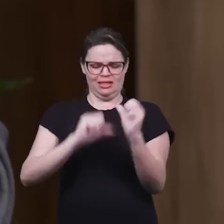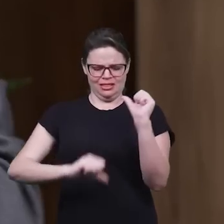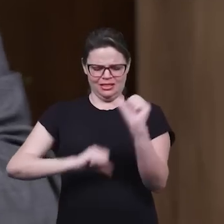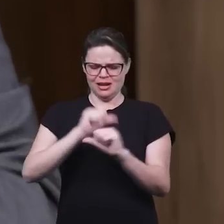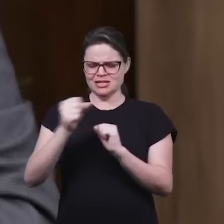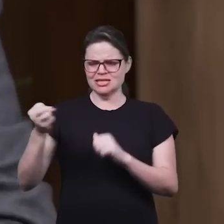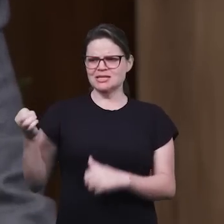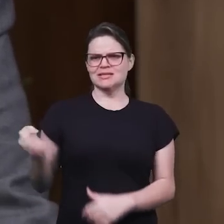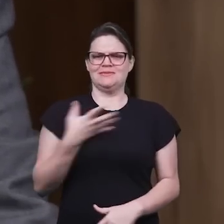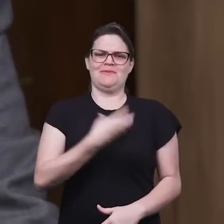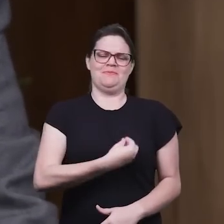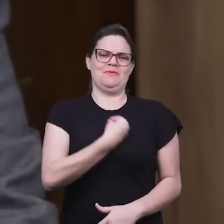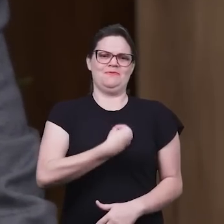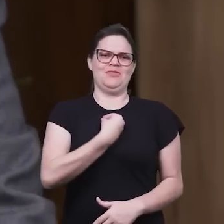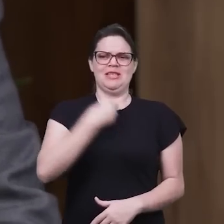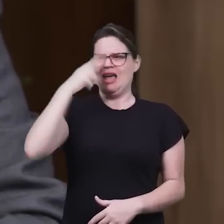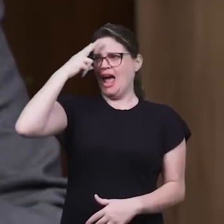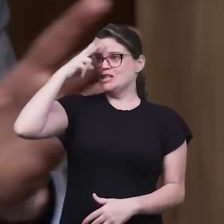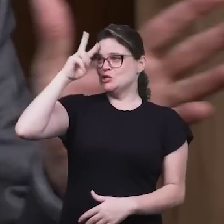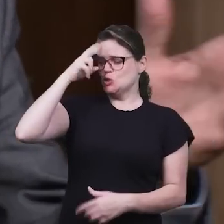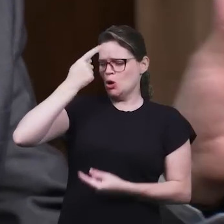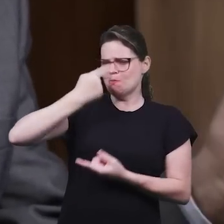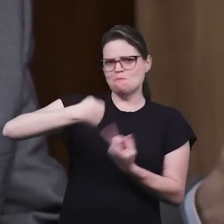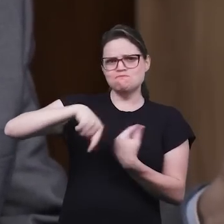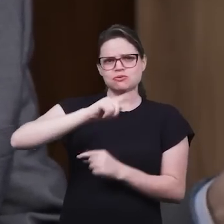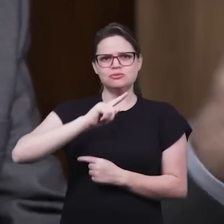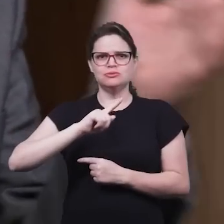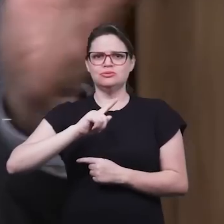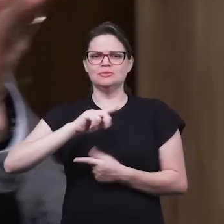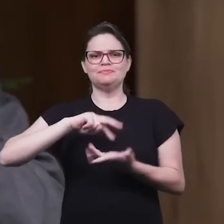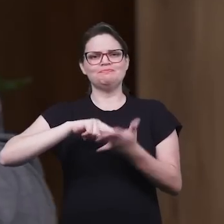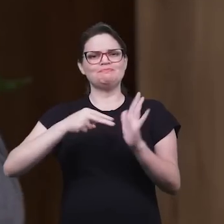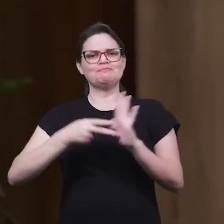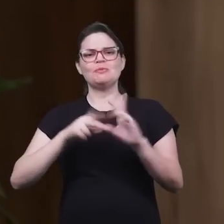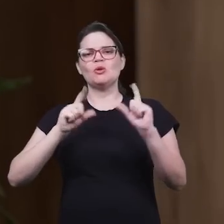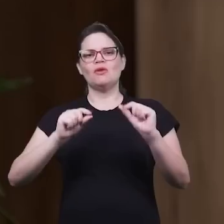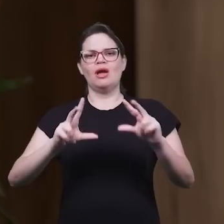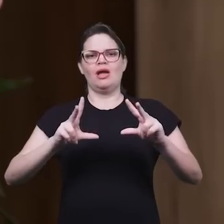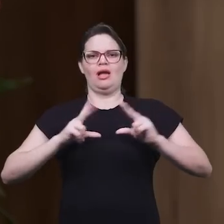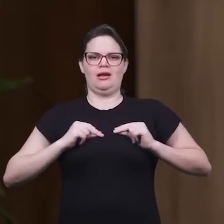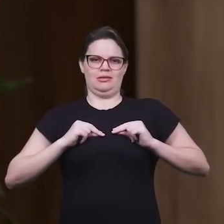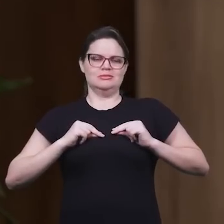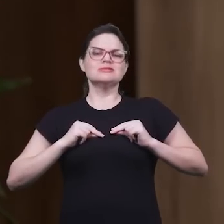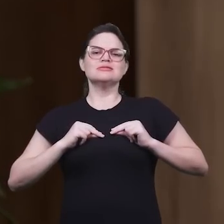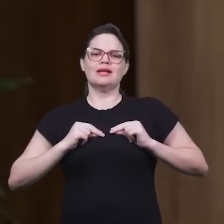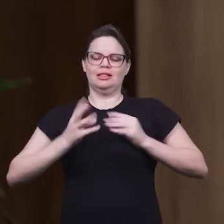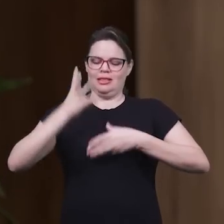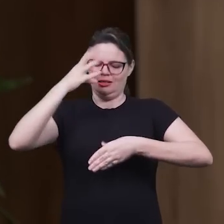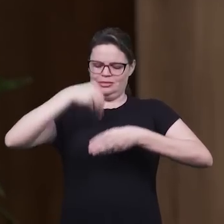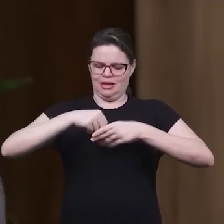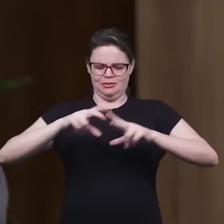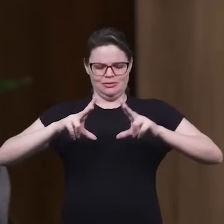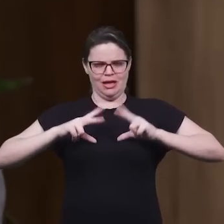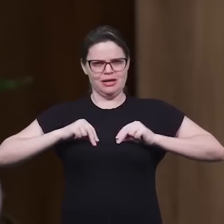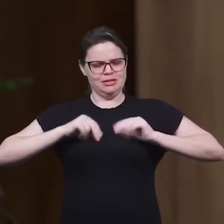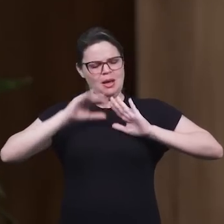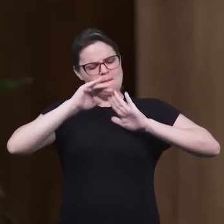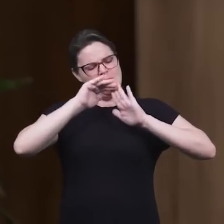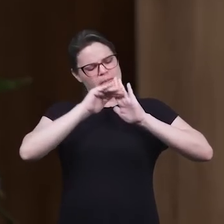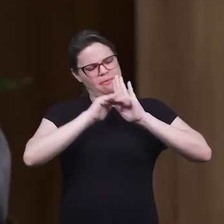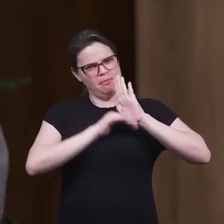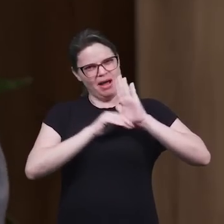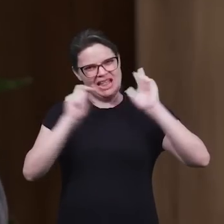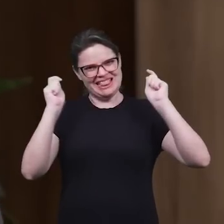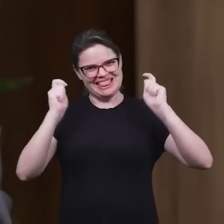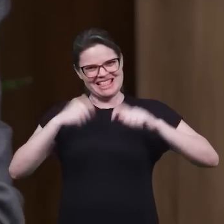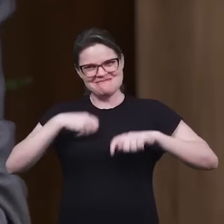a história das pessoas. Essa é a herança, tudo isso compõe É herança. Não dá para viver sem isso. Não dá mais. para viver sem